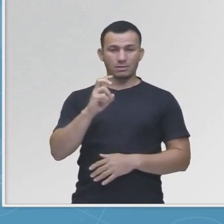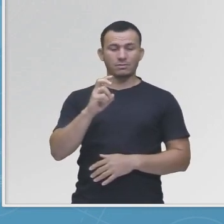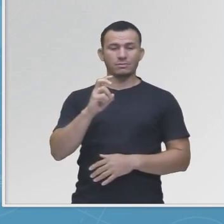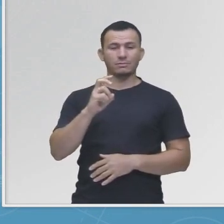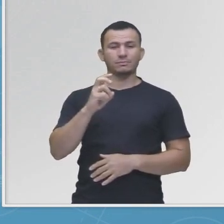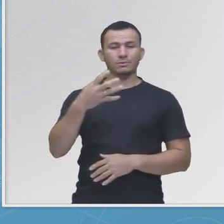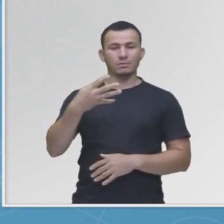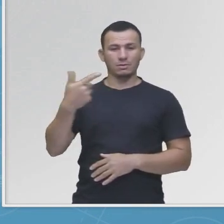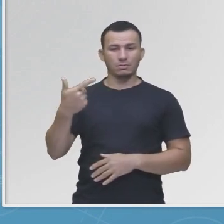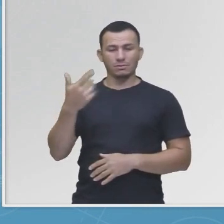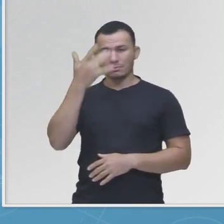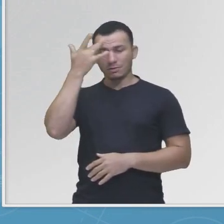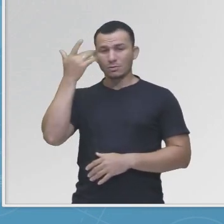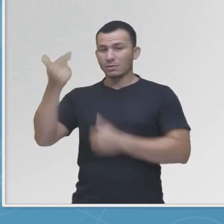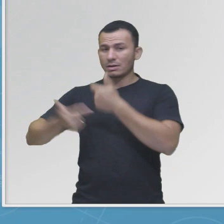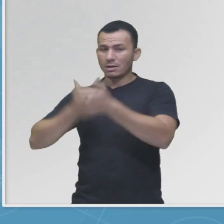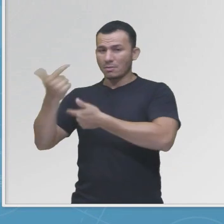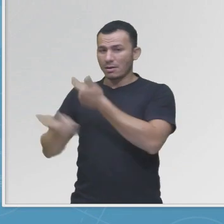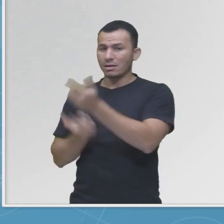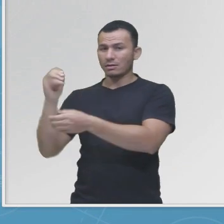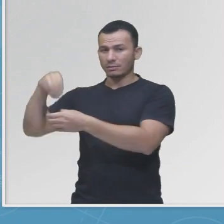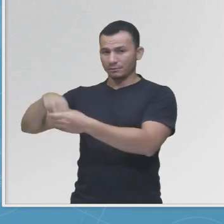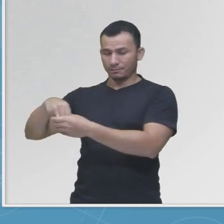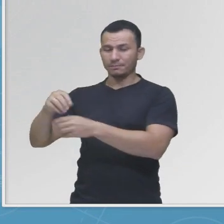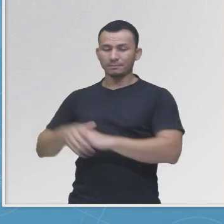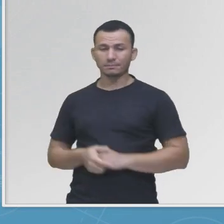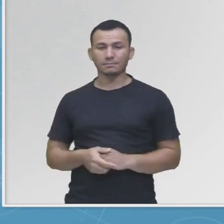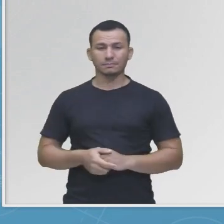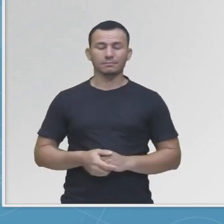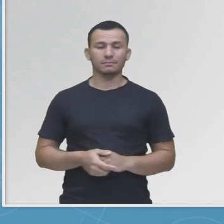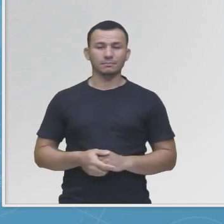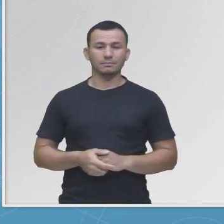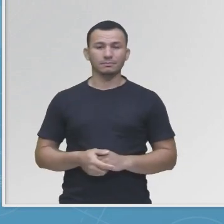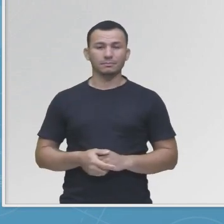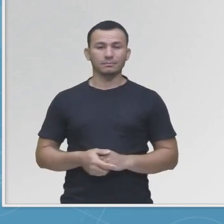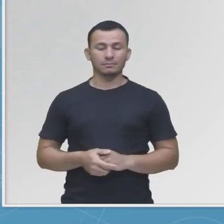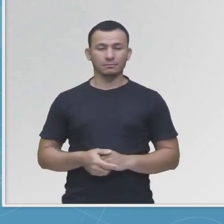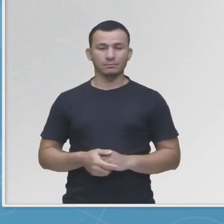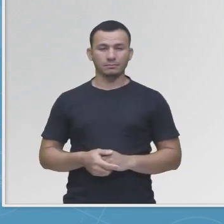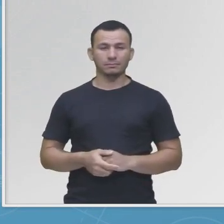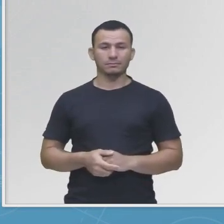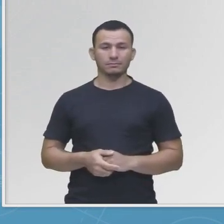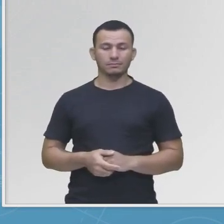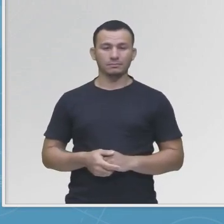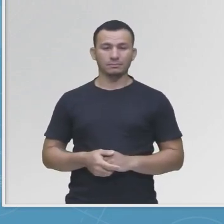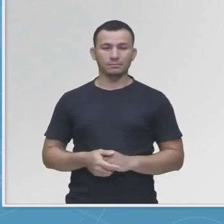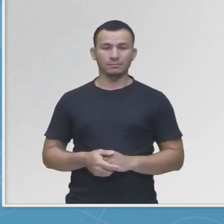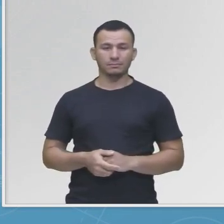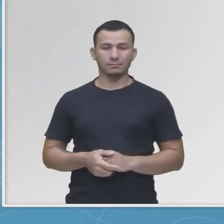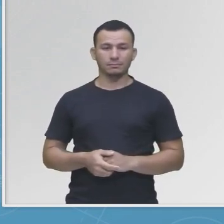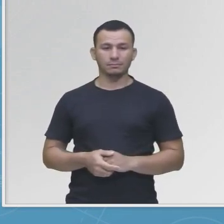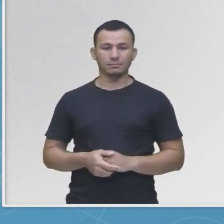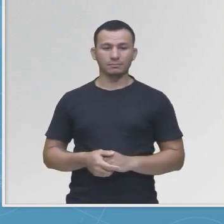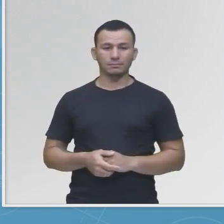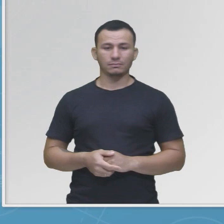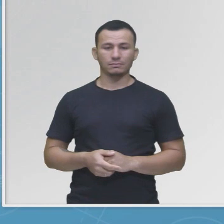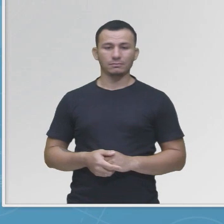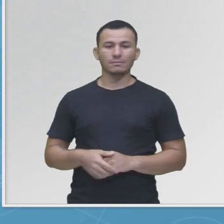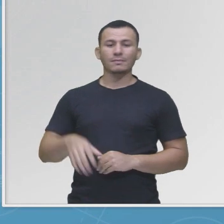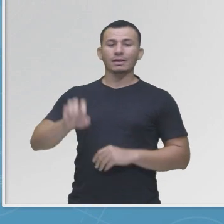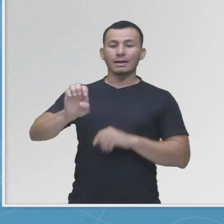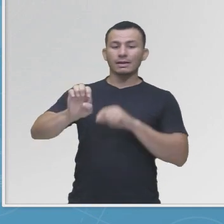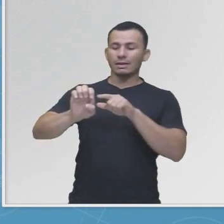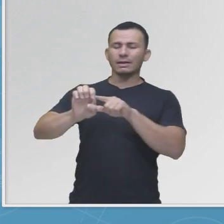1.542 pessoas trabalhando na sua fábrica. E, né, esse aqui também ele dá a ideia